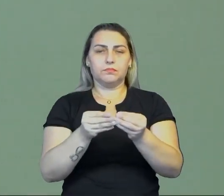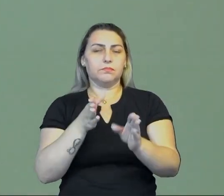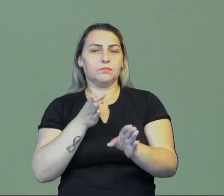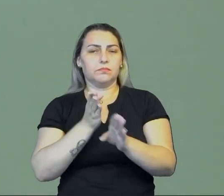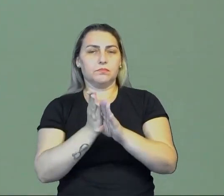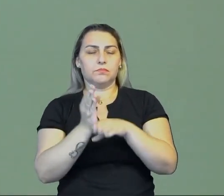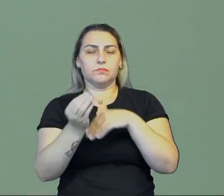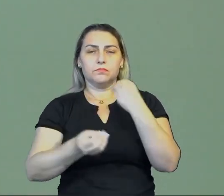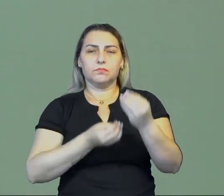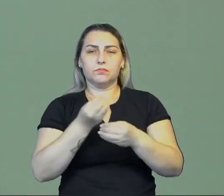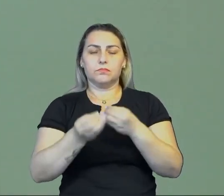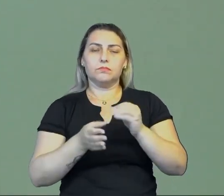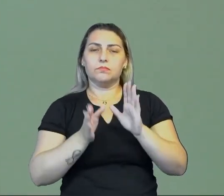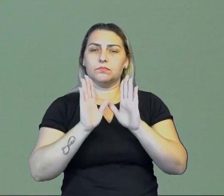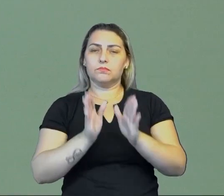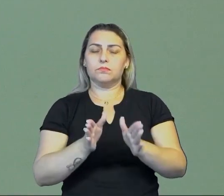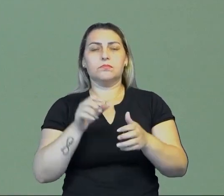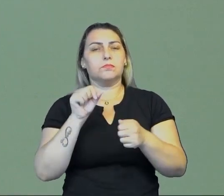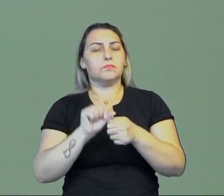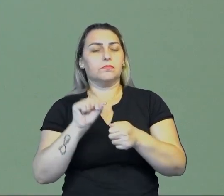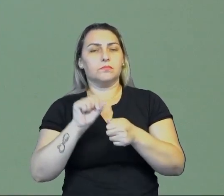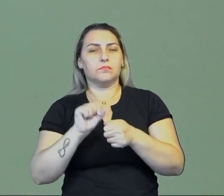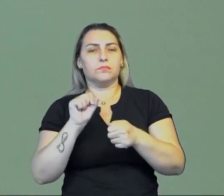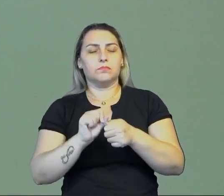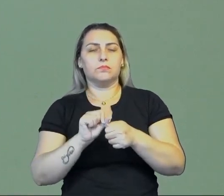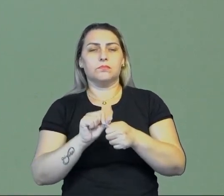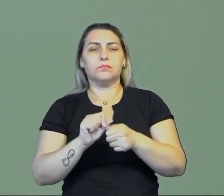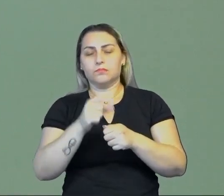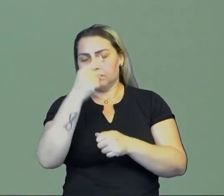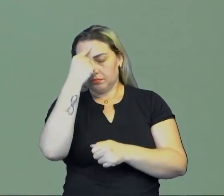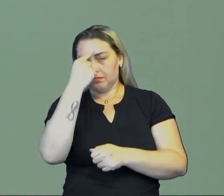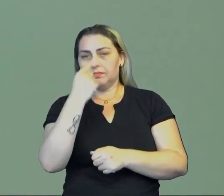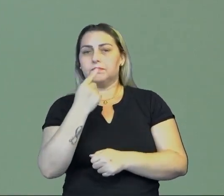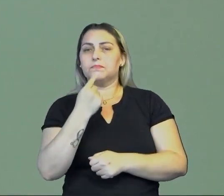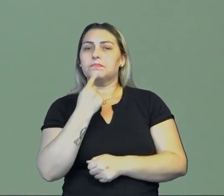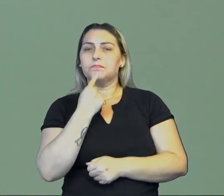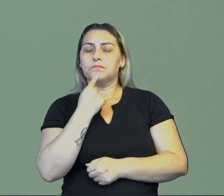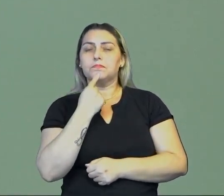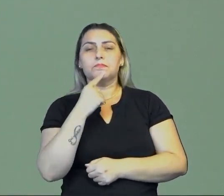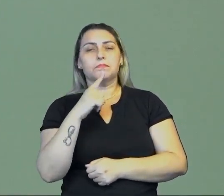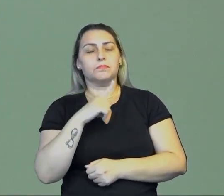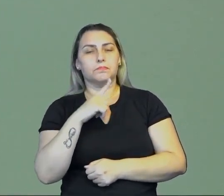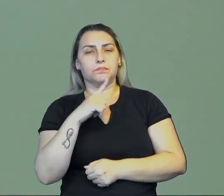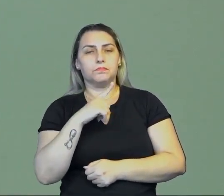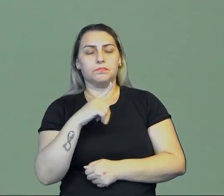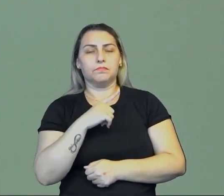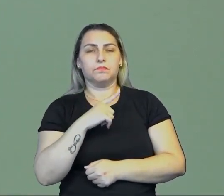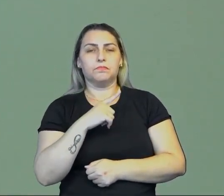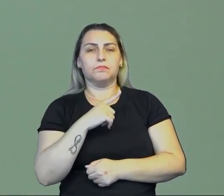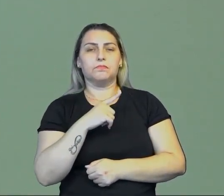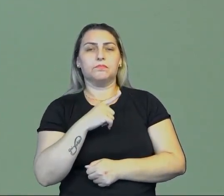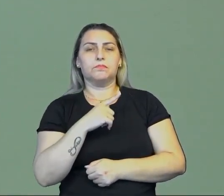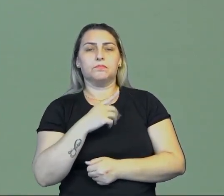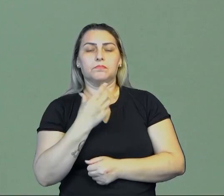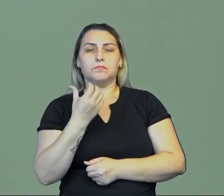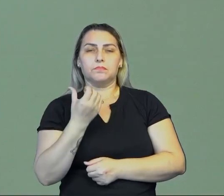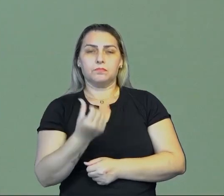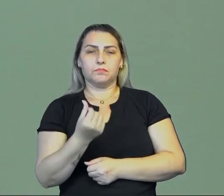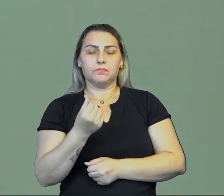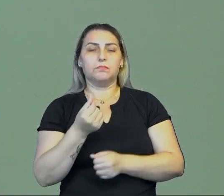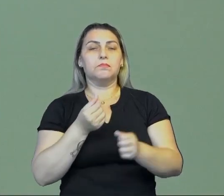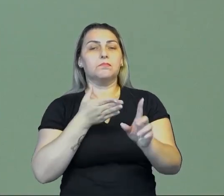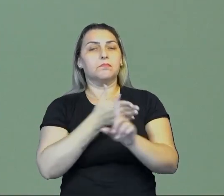identificar como é que funciona eu vou já fazer uma exibir uma ilustração mas aqui a gente tem a especificação dos seis tipos de